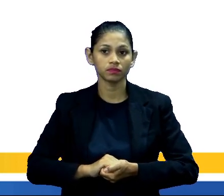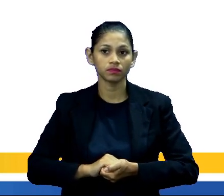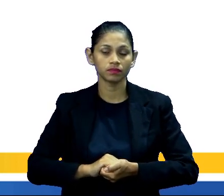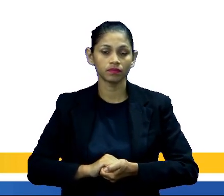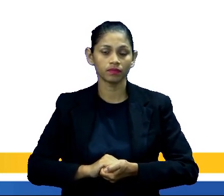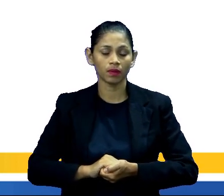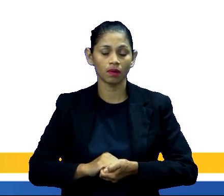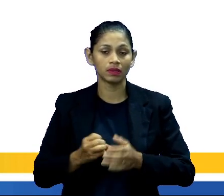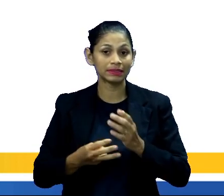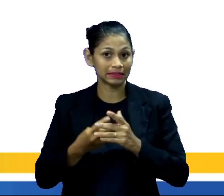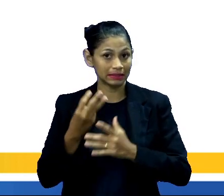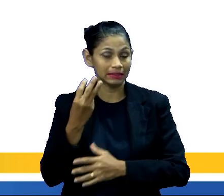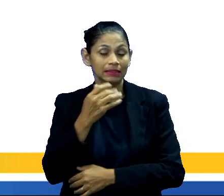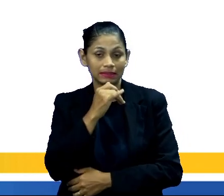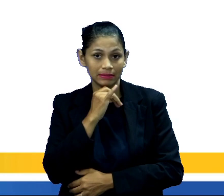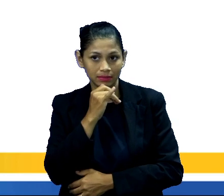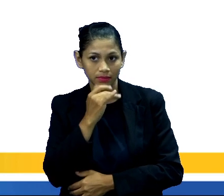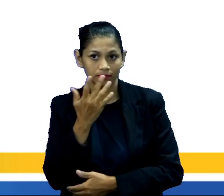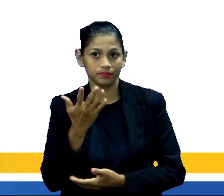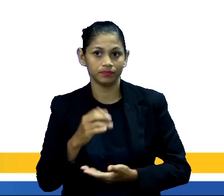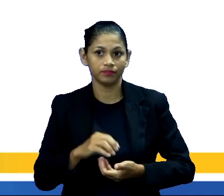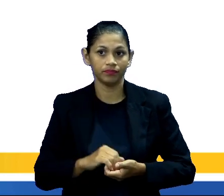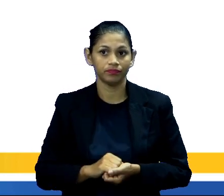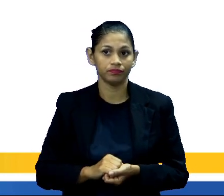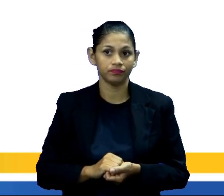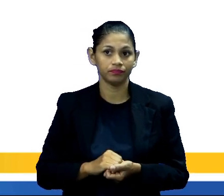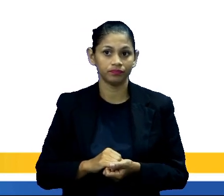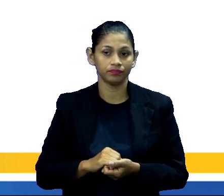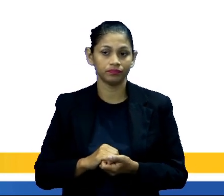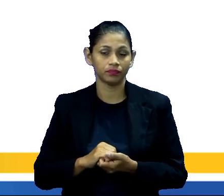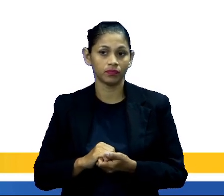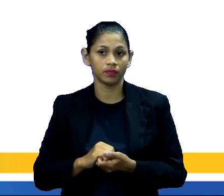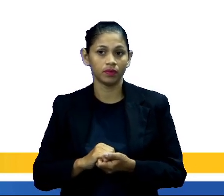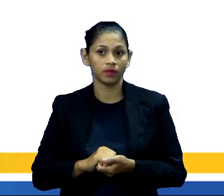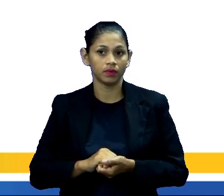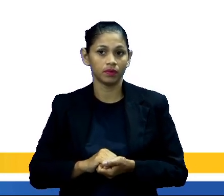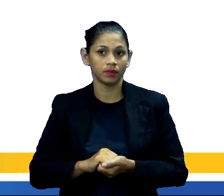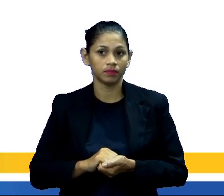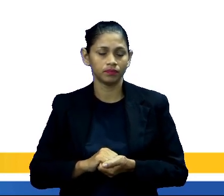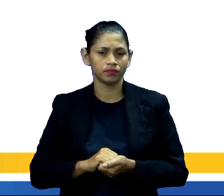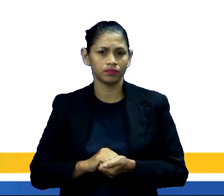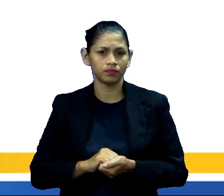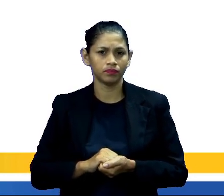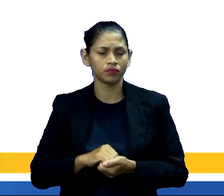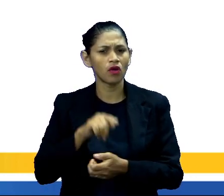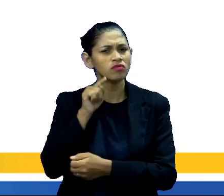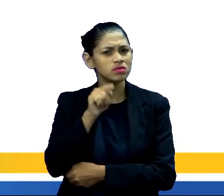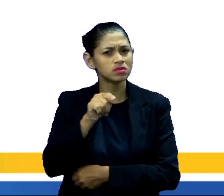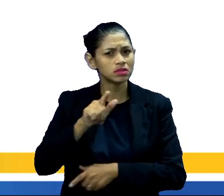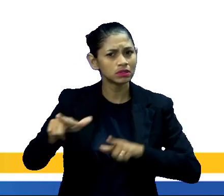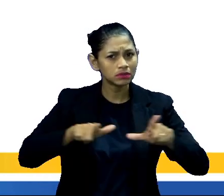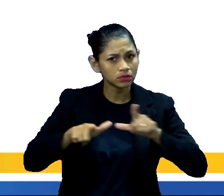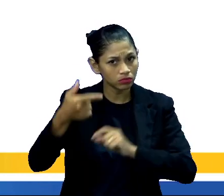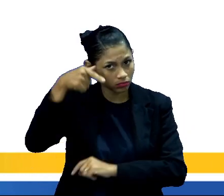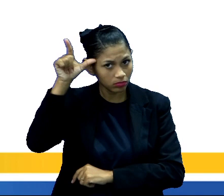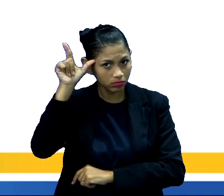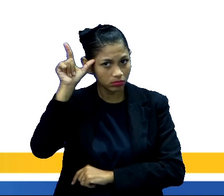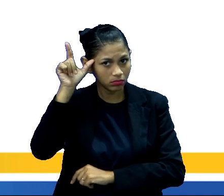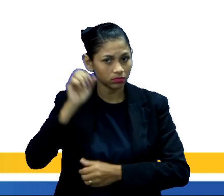E mais 3 exemplos. Did you work yesterday? Você trabalhou ontem?